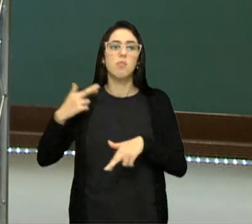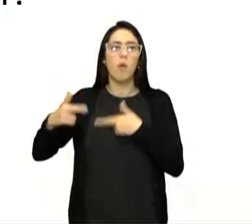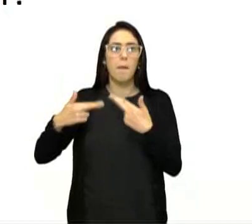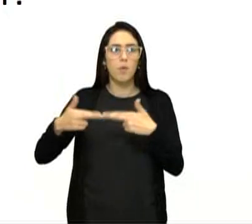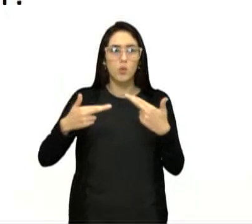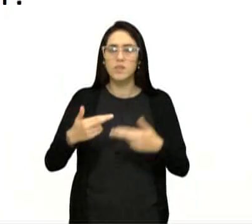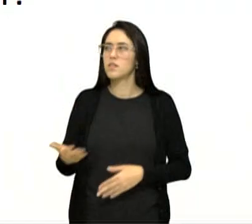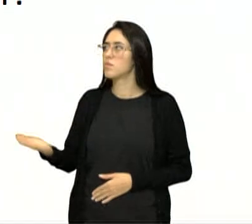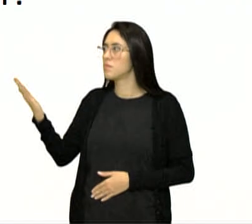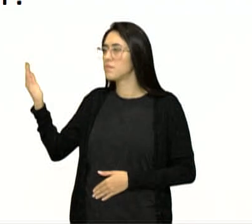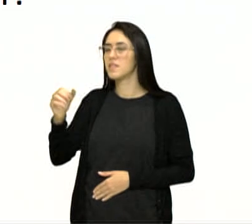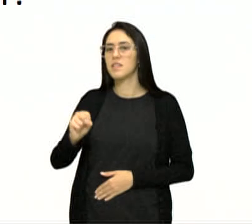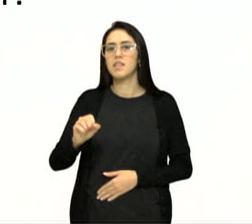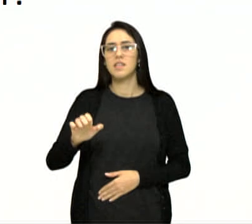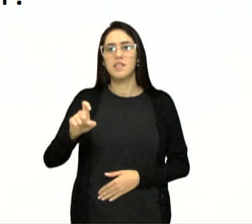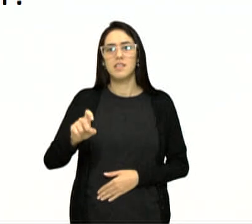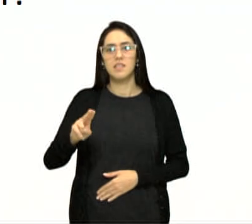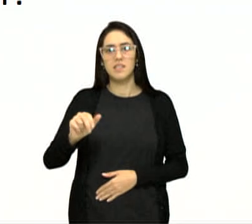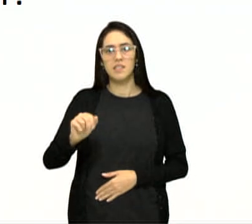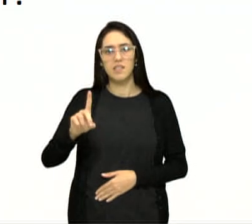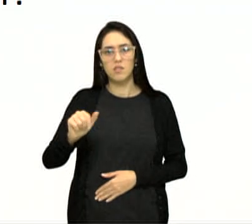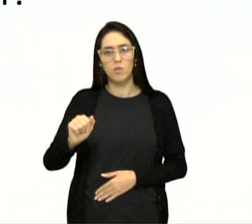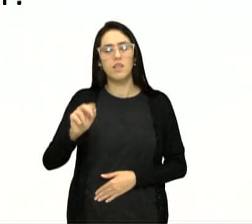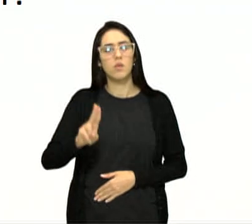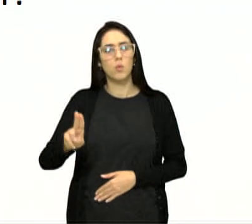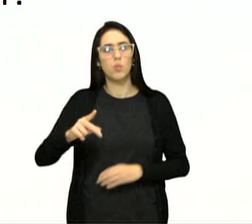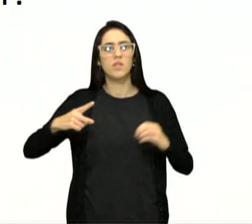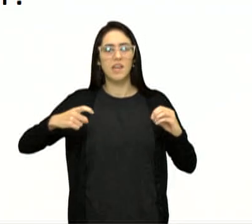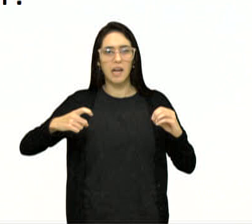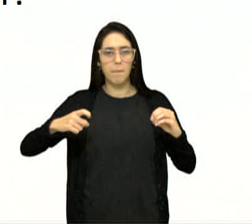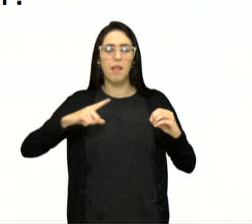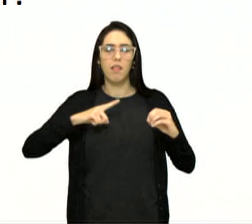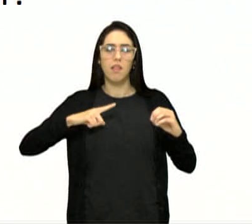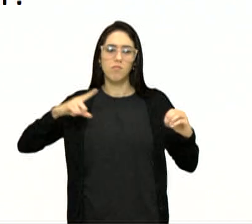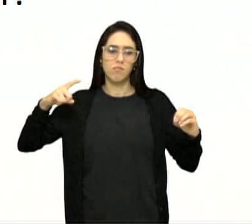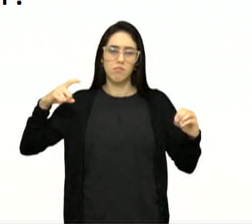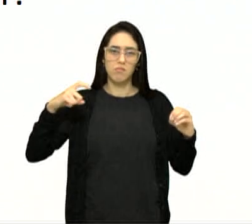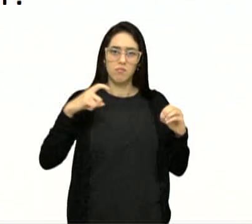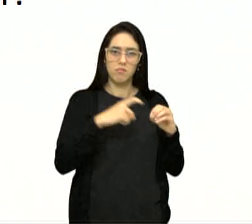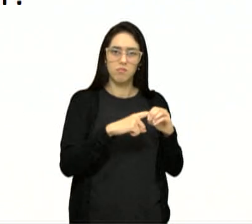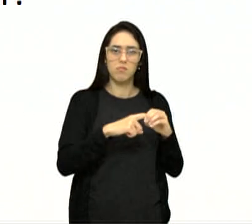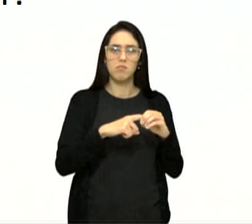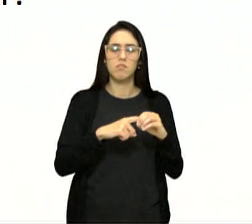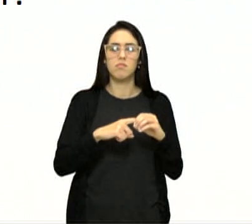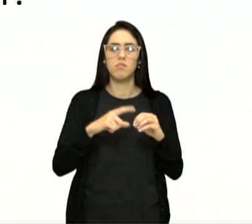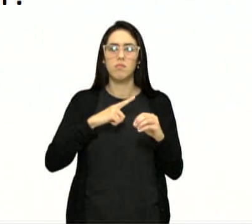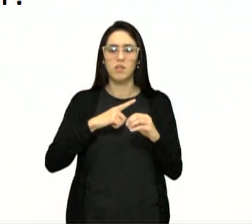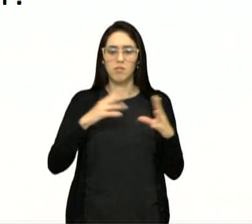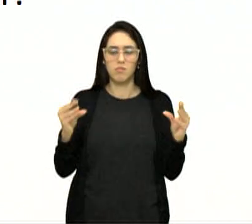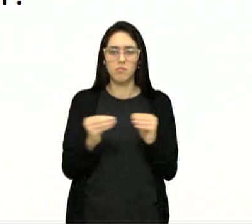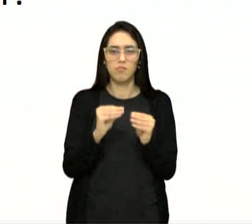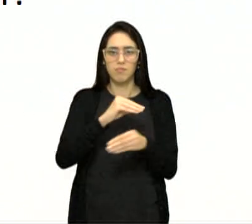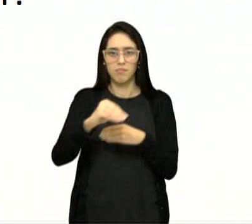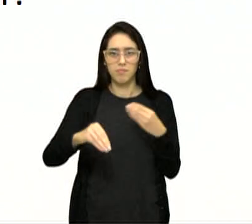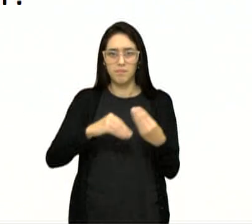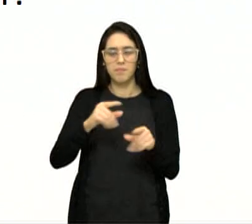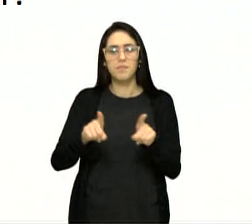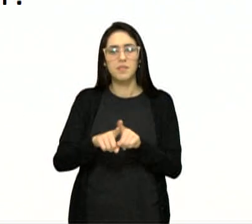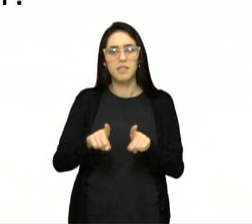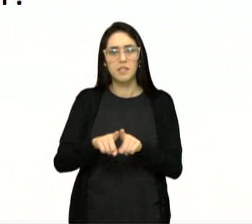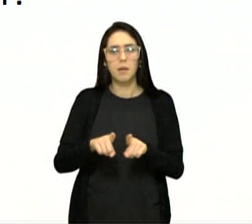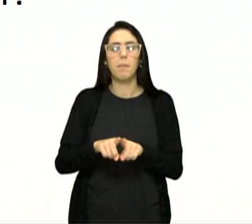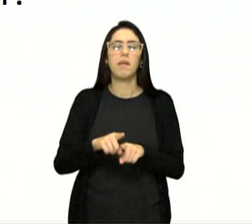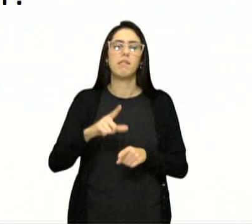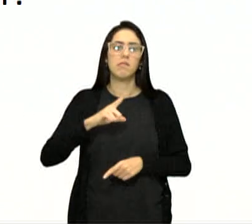sendo elas sexuada, com o uso de gametas, nela ocorre fecundação com a fusão dos núcleos desses gametas, há também,